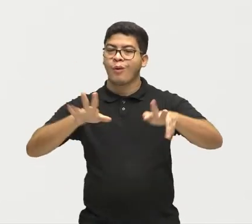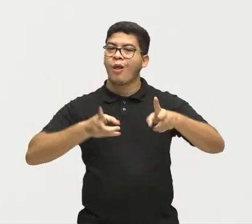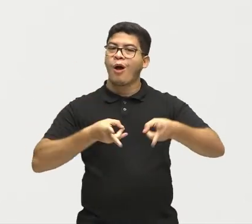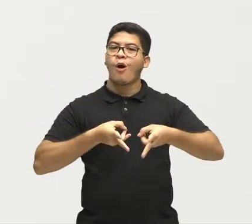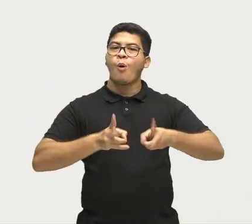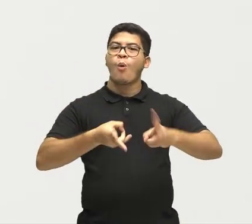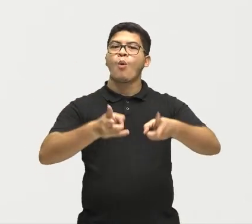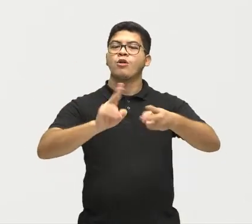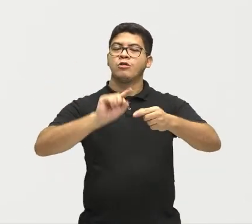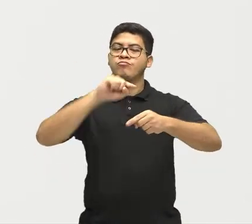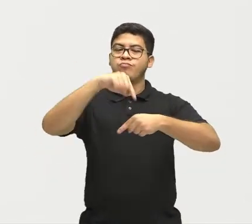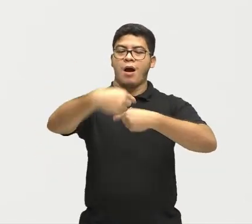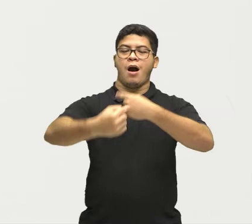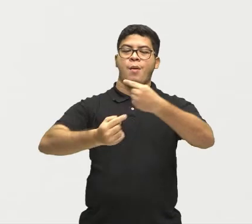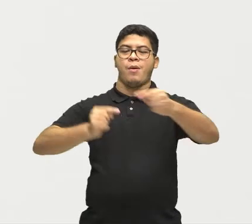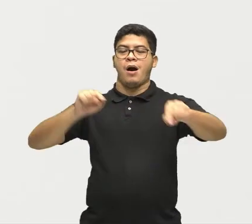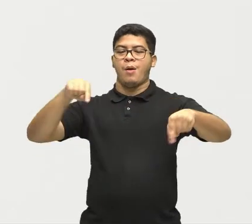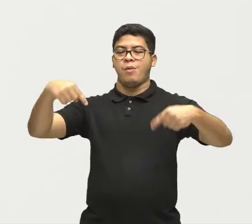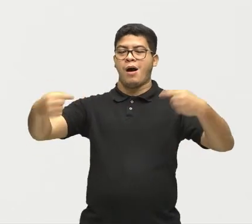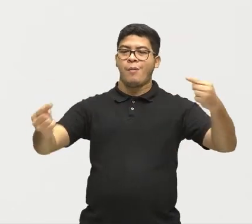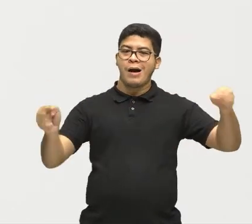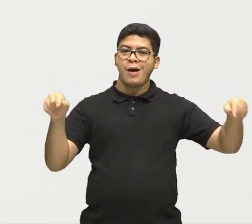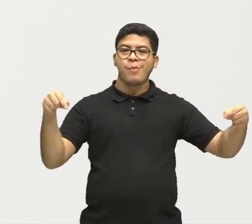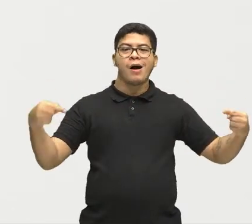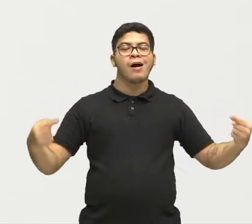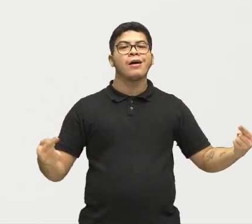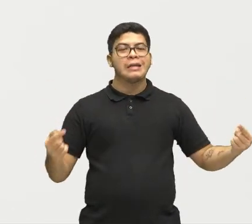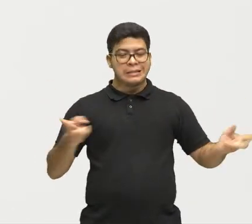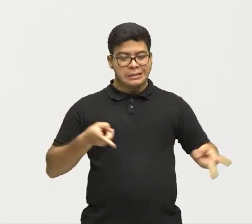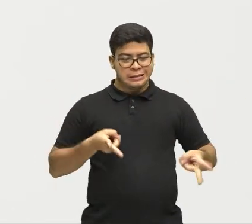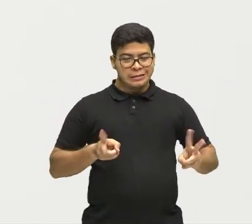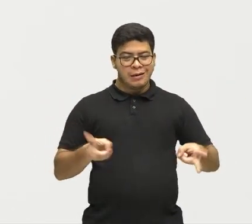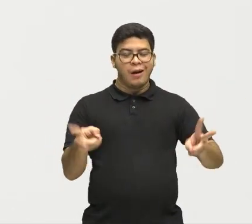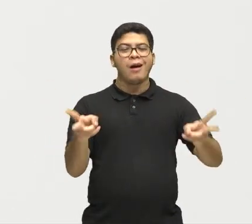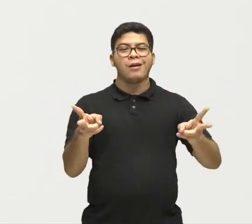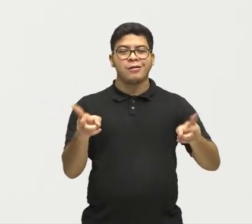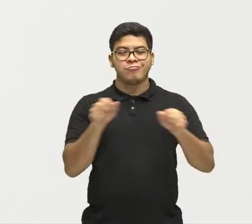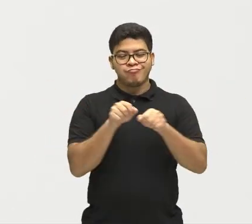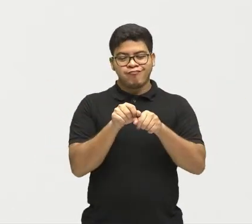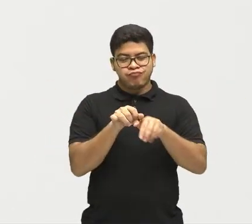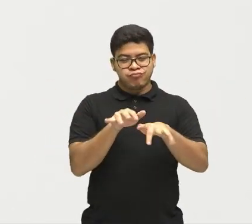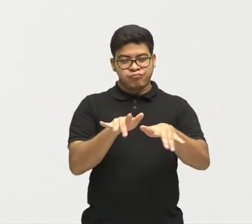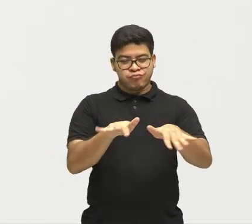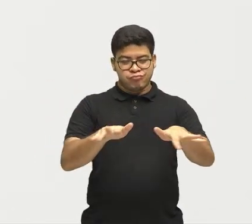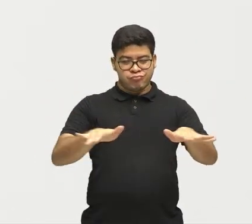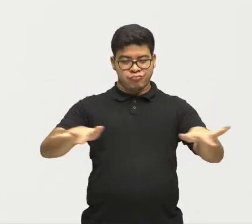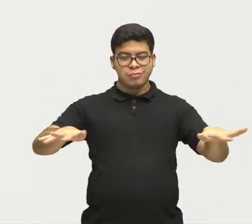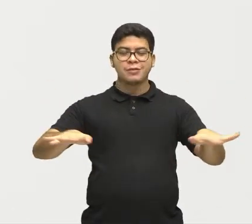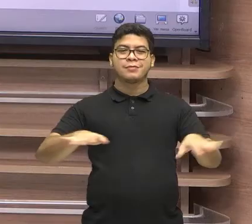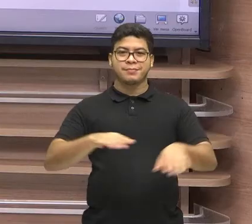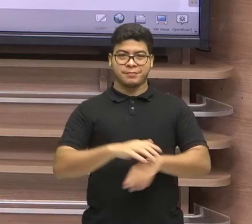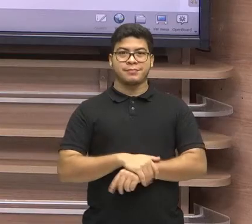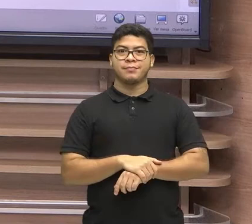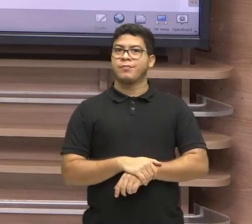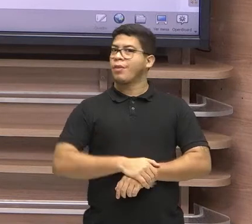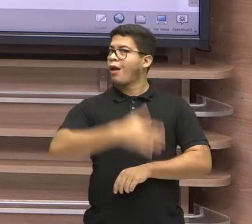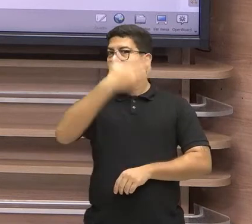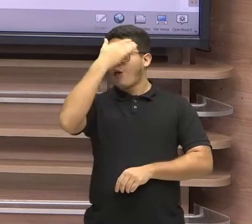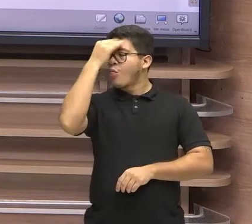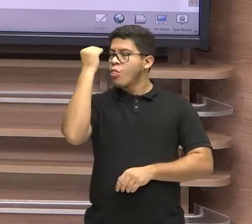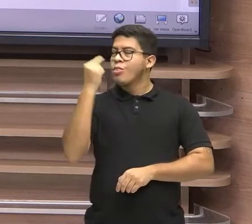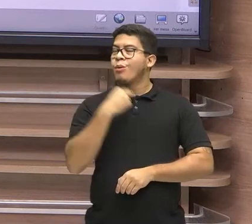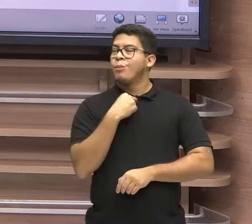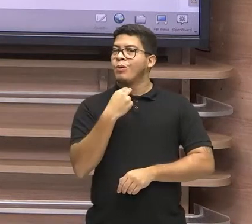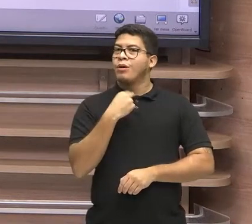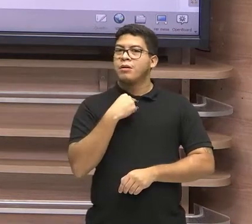continua a geração, a reprodução e a permanência da espécie no ambiente. Então não esqueçam, na angiosperma você